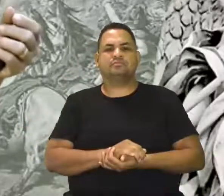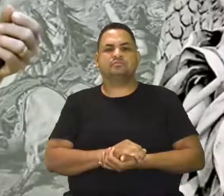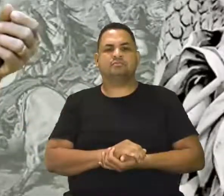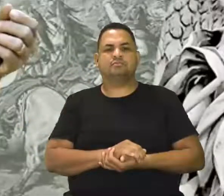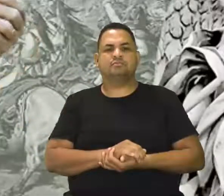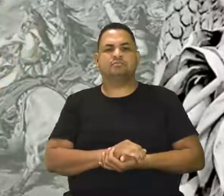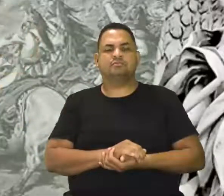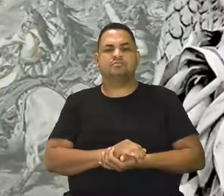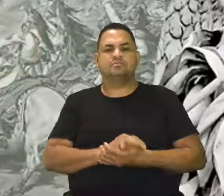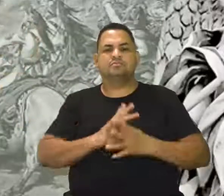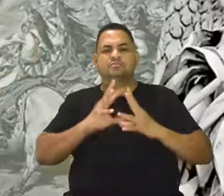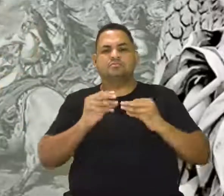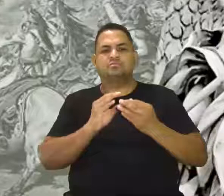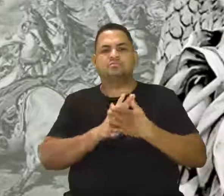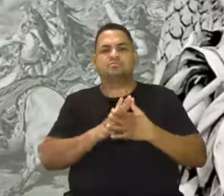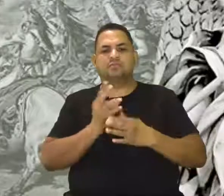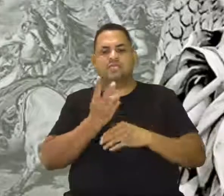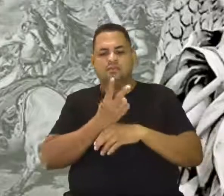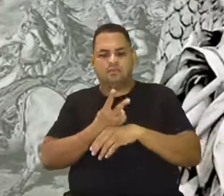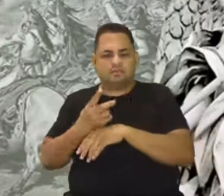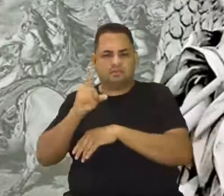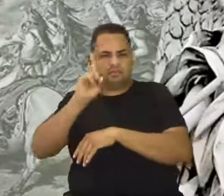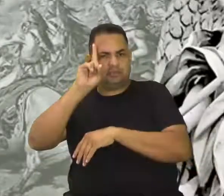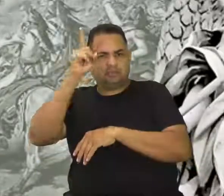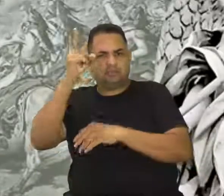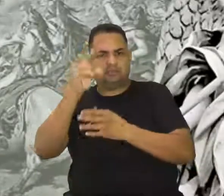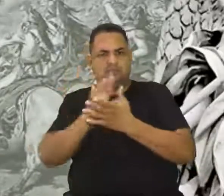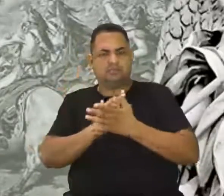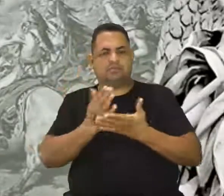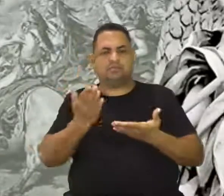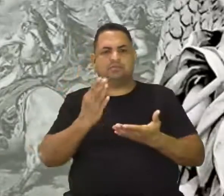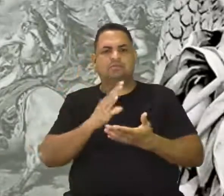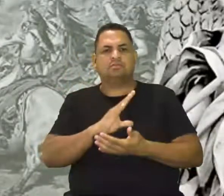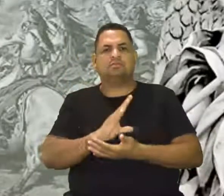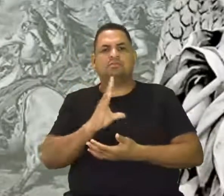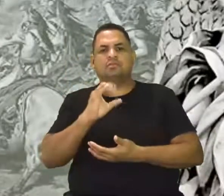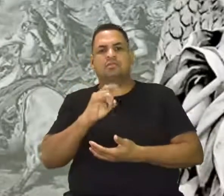aí, todo mundo busca essa ideia de canudo.